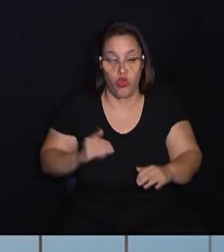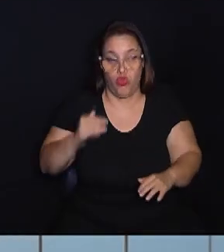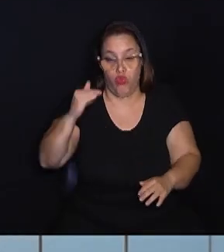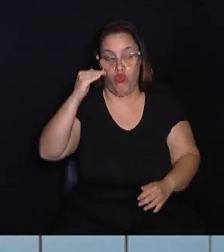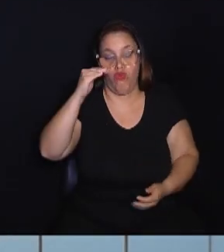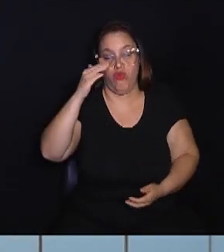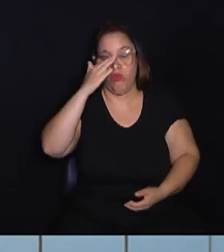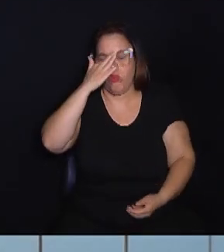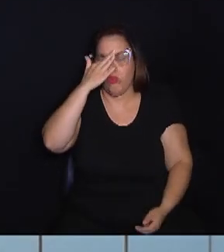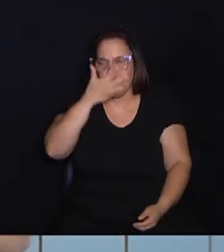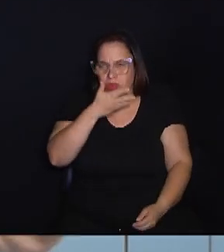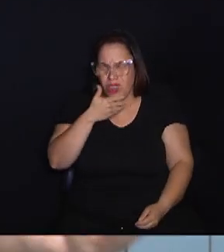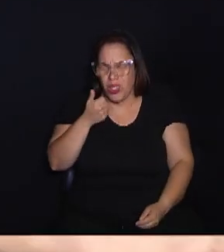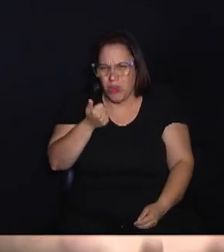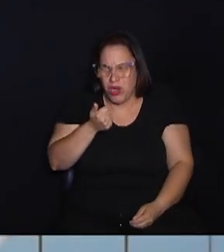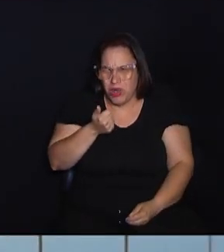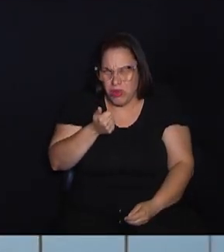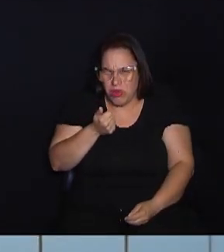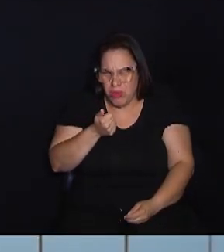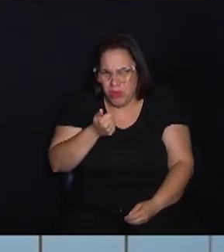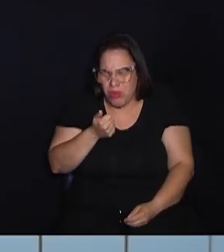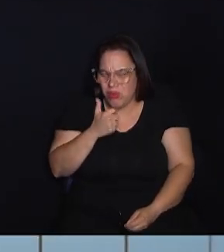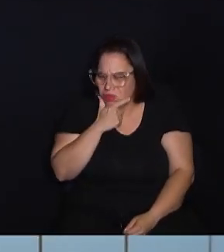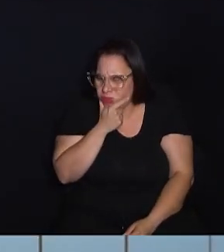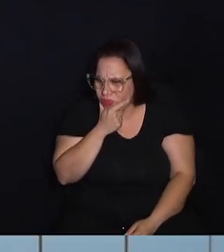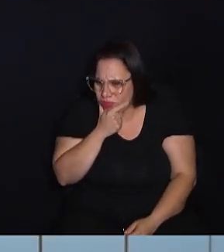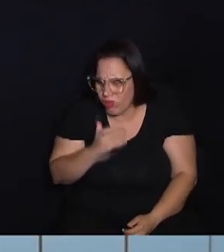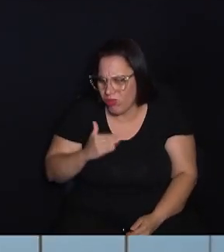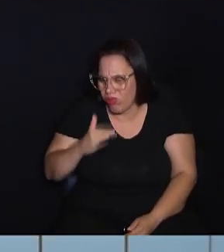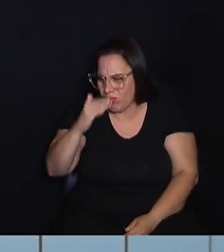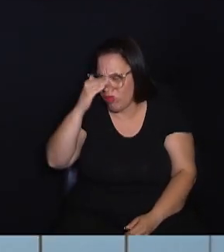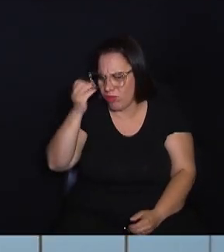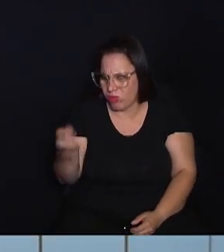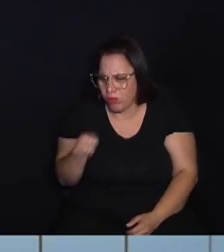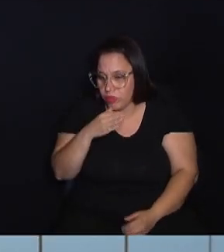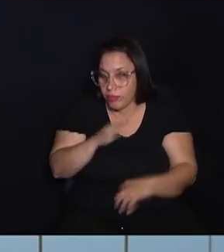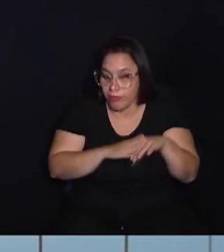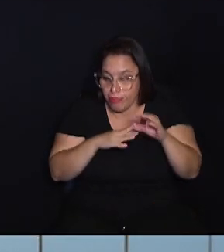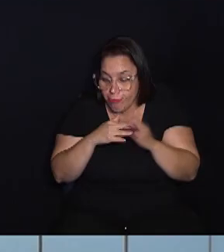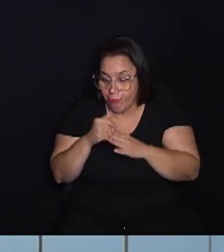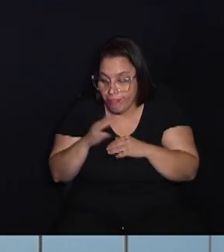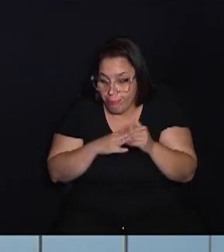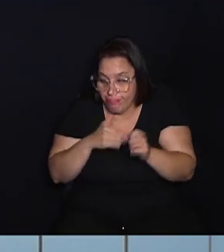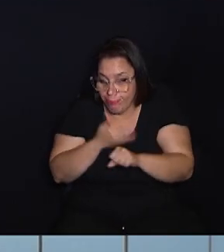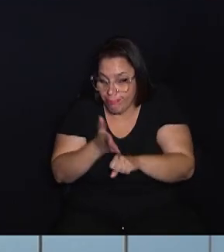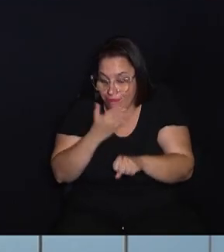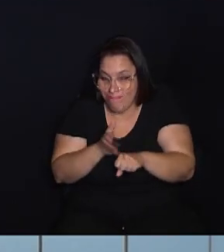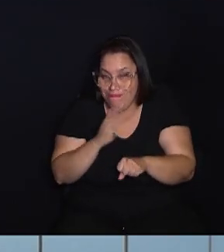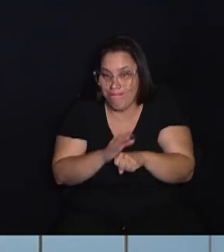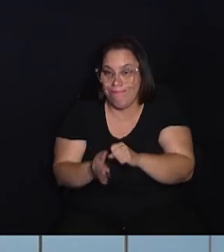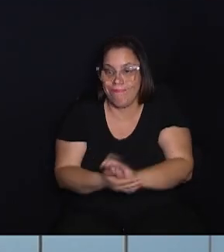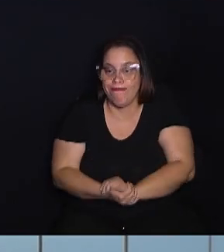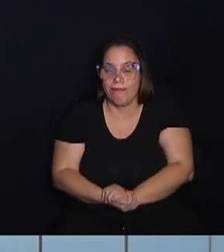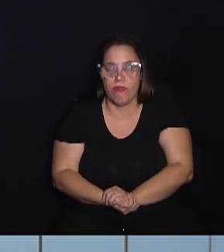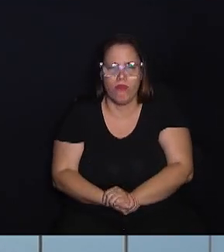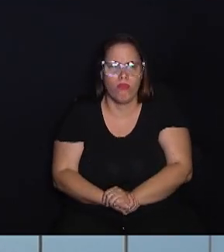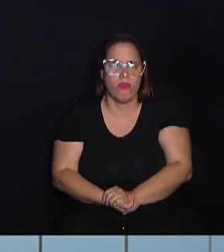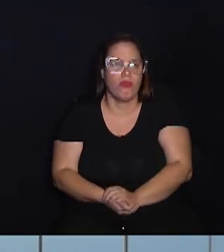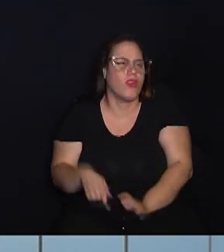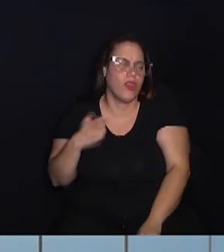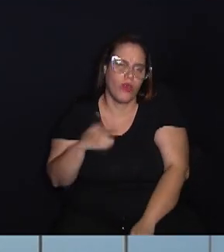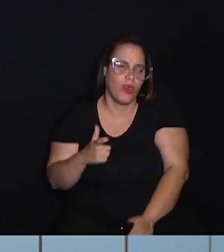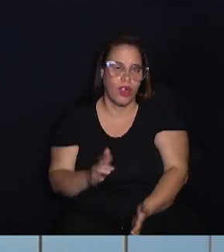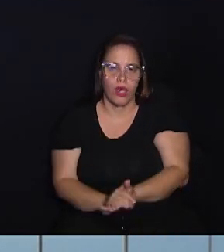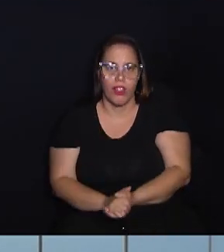aprimorar aquilo que a gente está fazendo e, eventualmente, até desenvolver novas práticas que a gente ainda não tem,